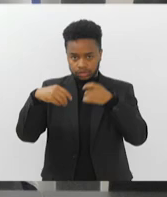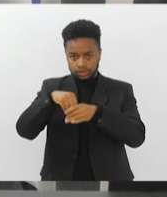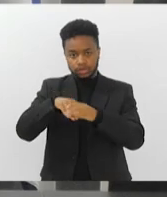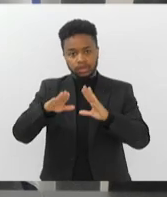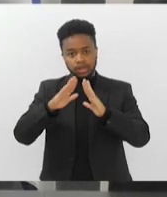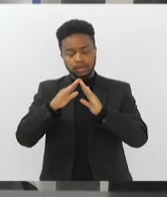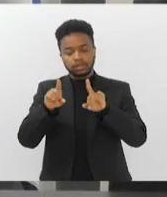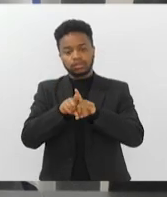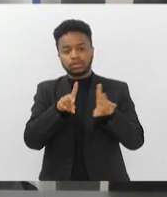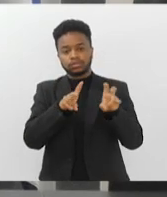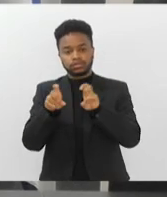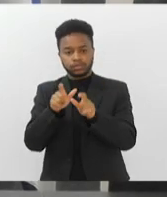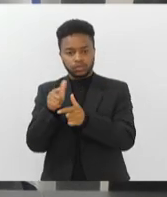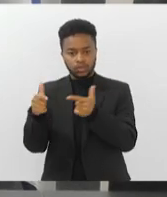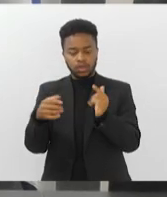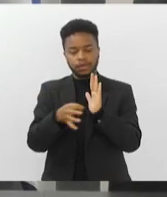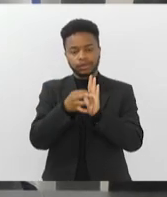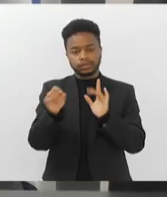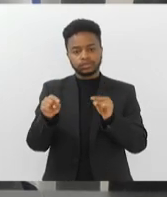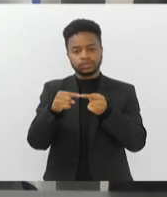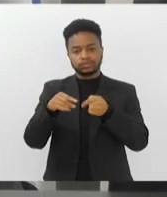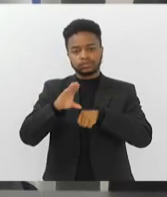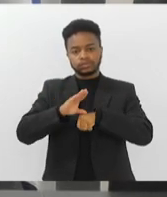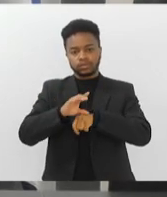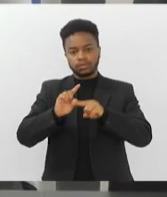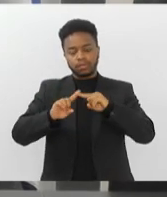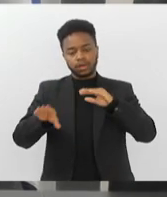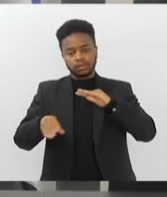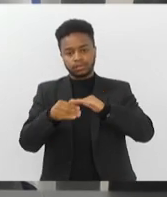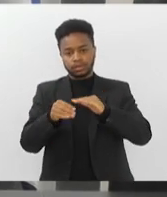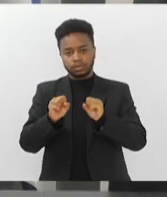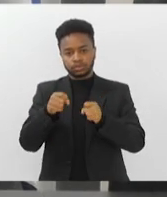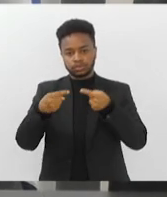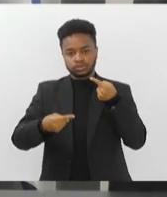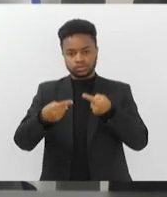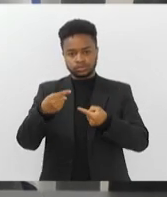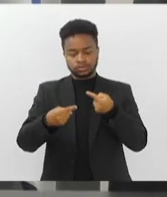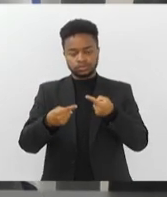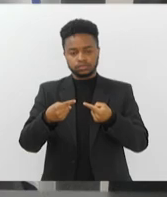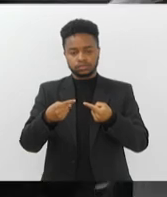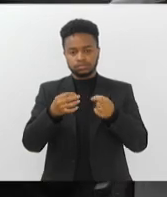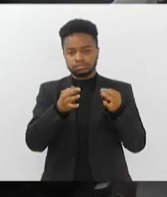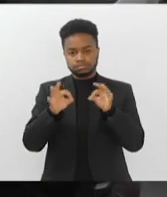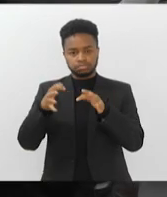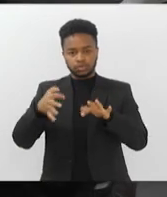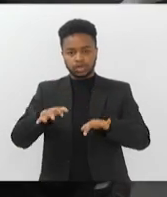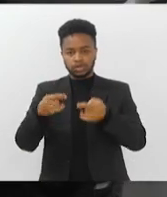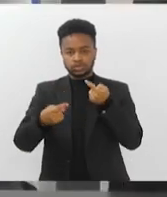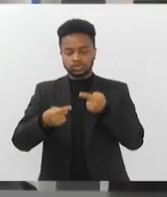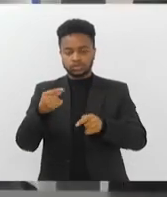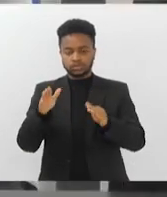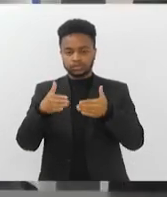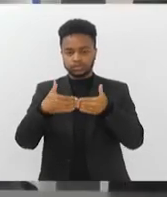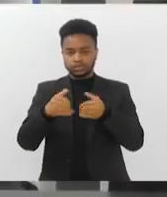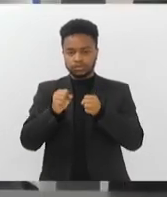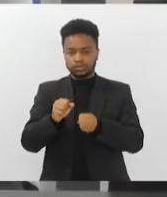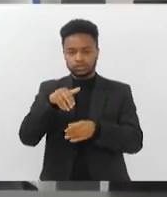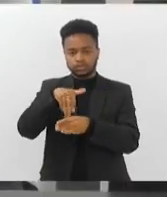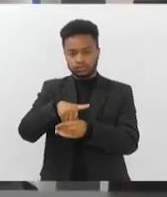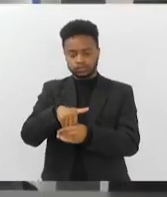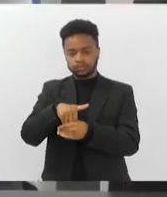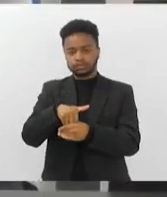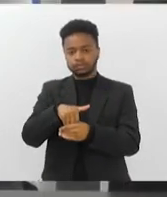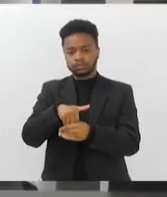doutor Serginho é pela constitucionalidade com emenda. Em discussão. Não havendo quem queira discutir, encerrada a discussão.